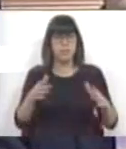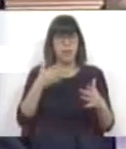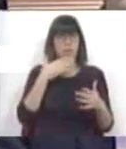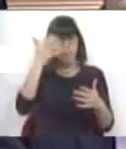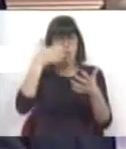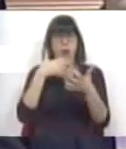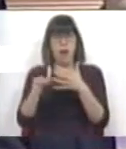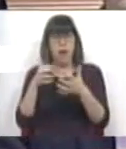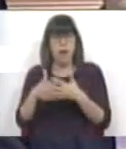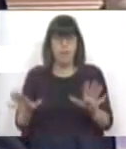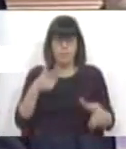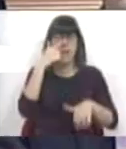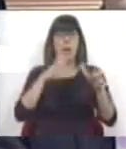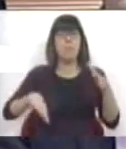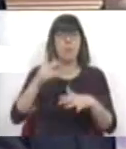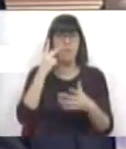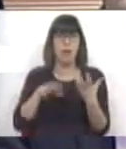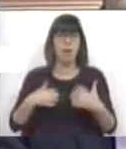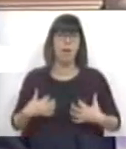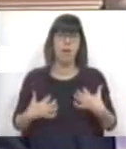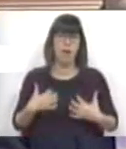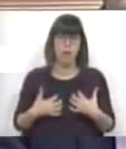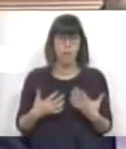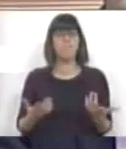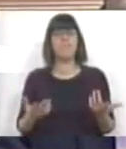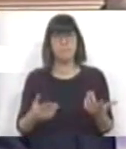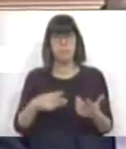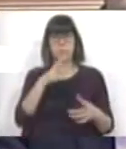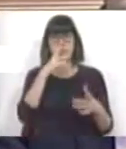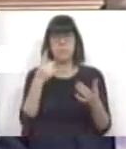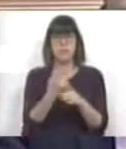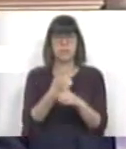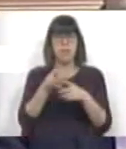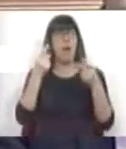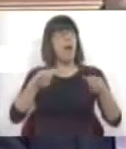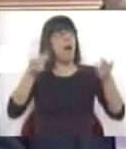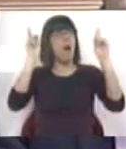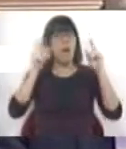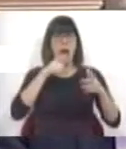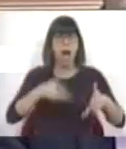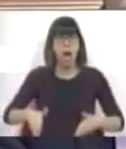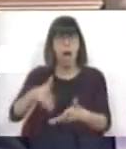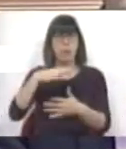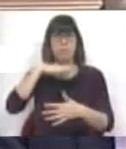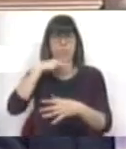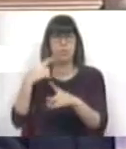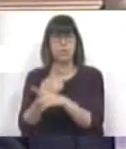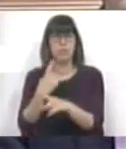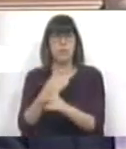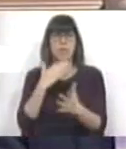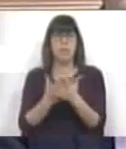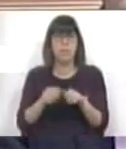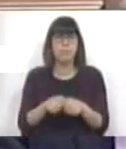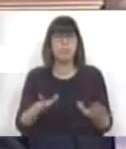dilações. Há populações a viver em tormentos, com maus cheiros e escorrências a céu aberto em linhas de água, resultado